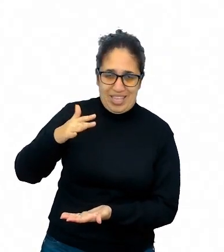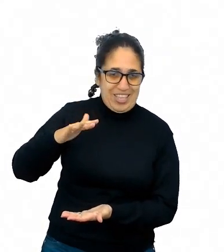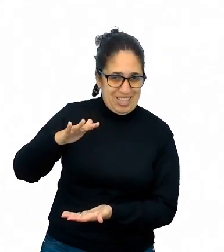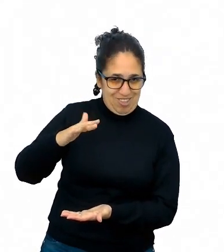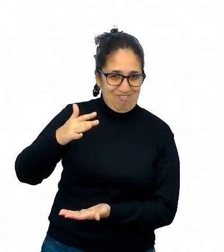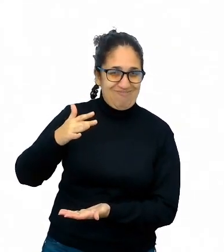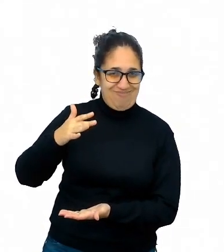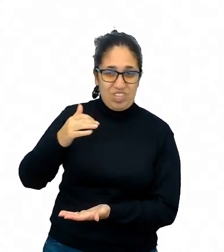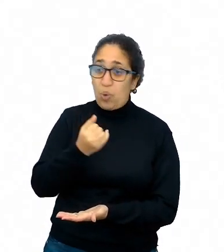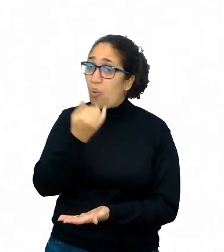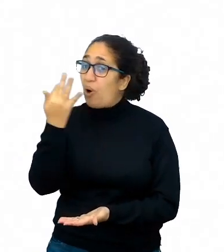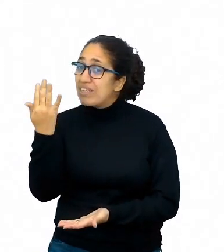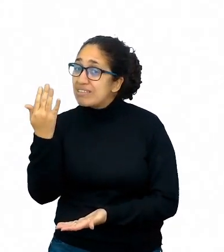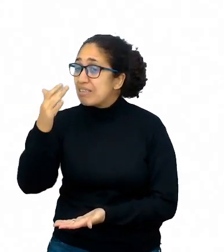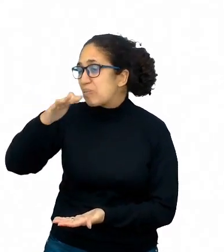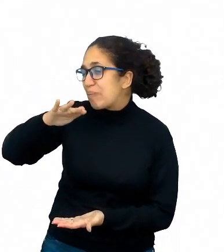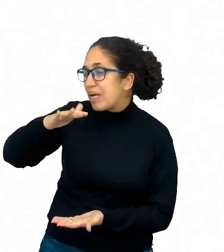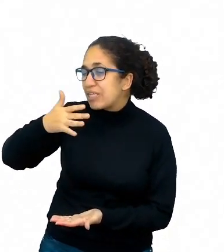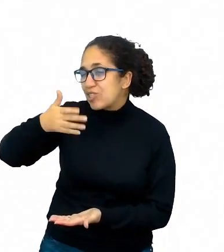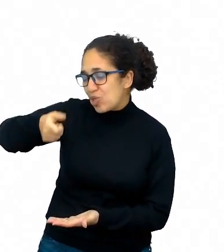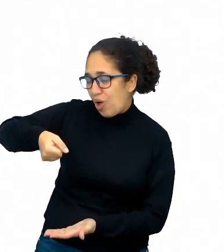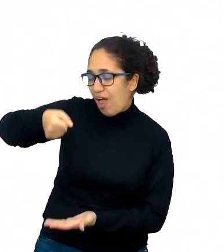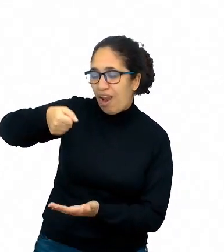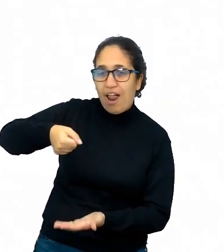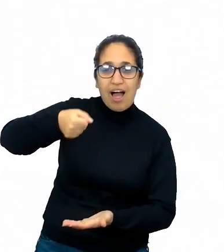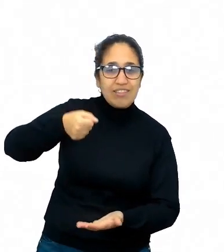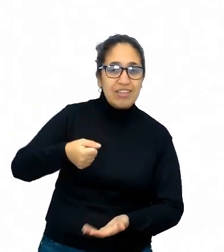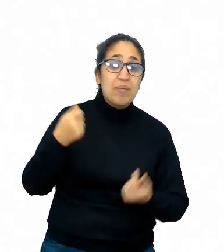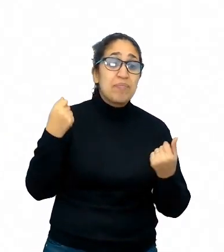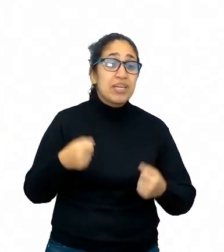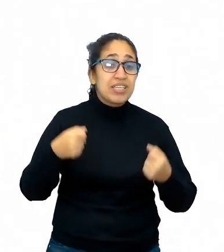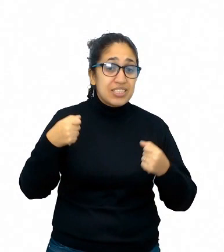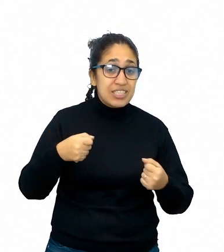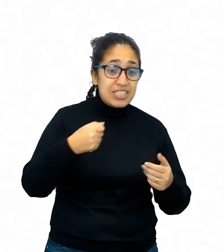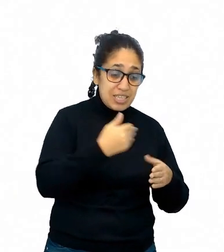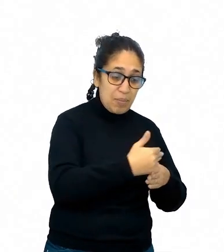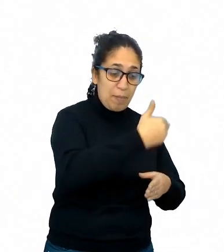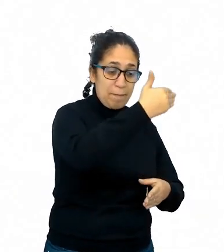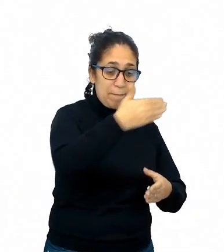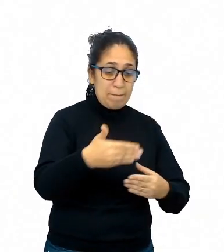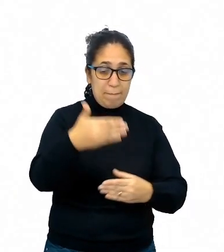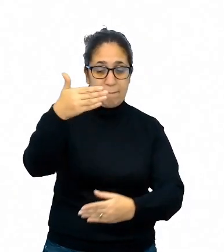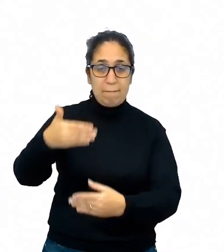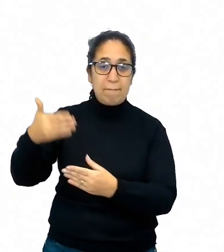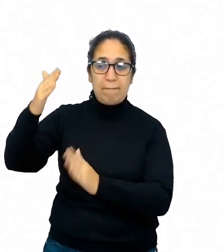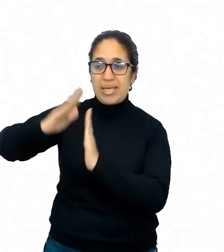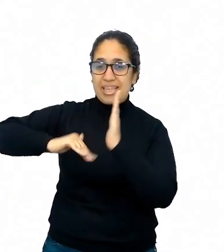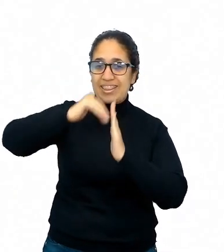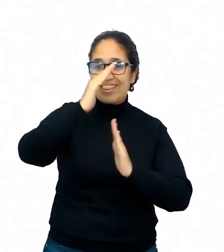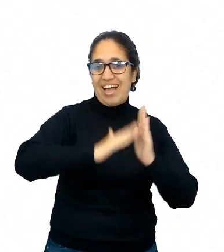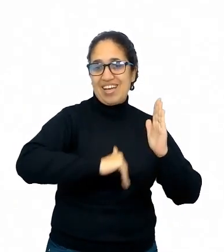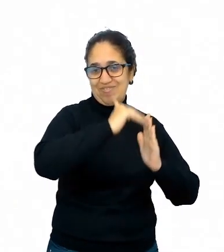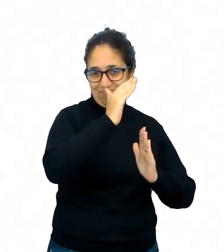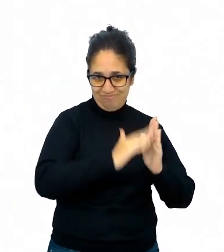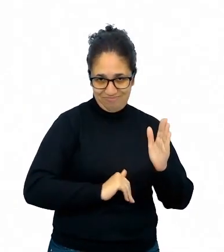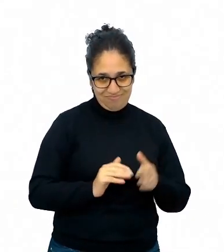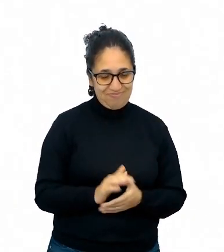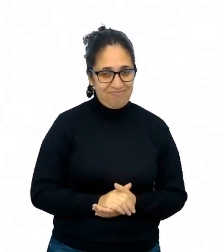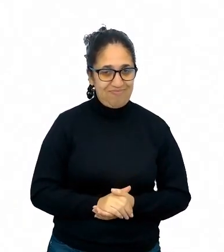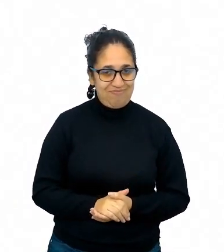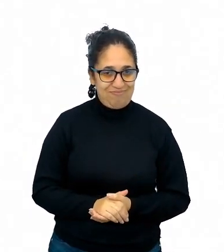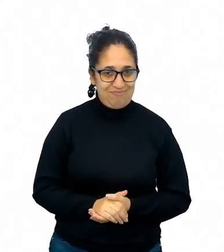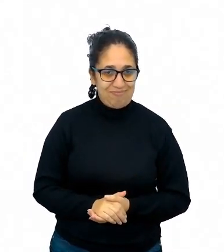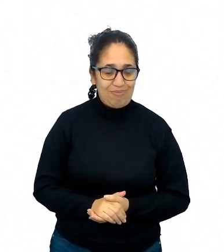aproximadamente, olha ali como aparece, serão necessárias para pintar toda a fachada dessa escola, tá? E